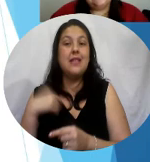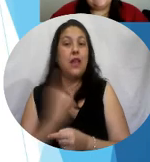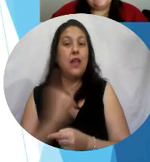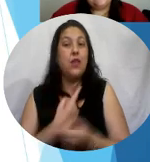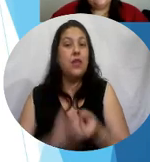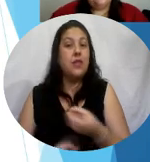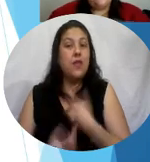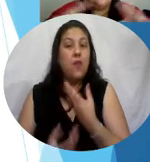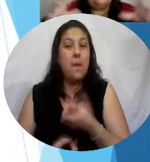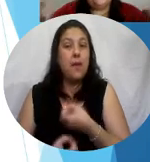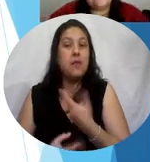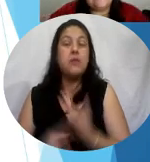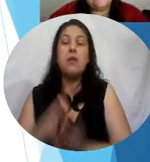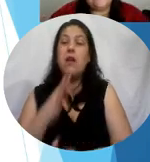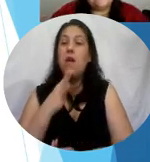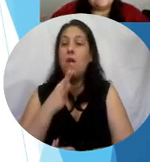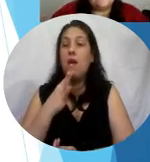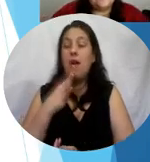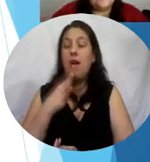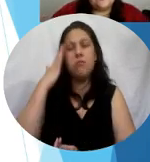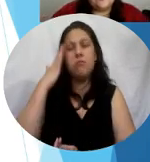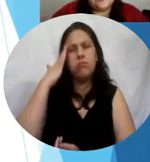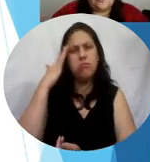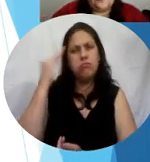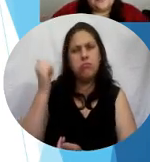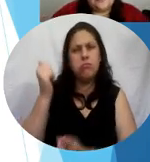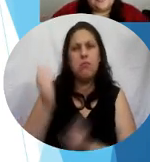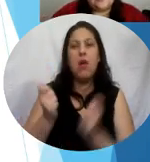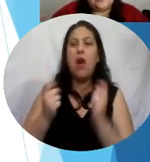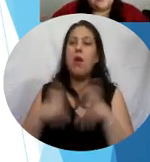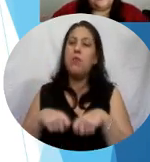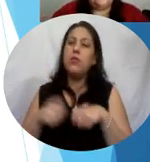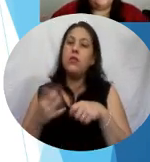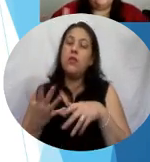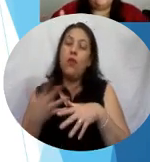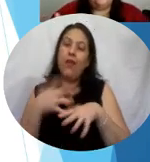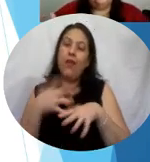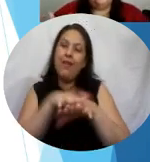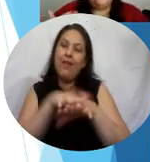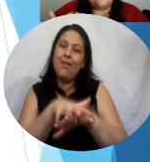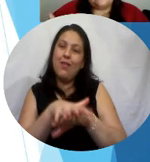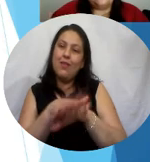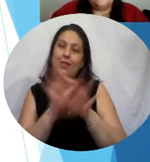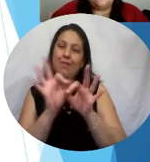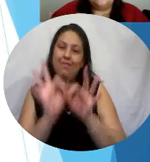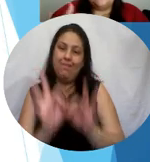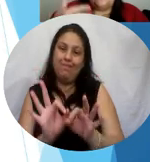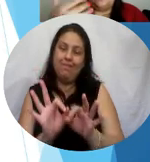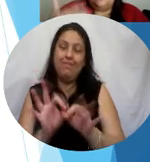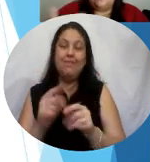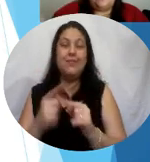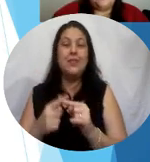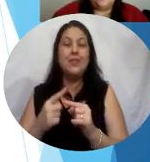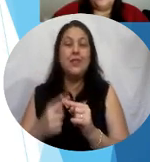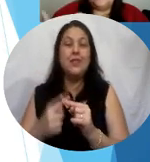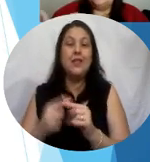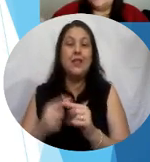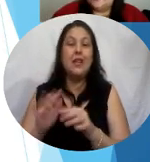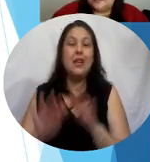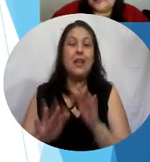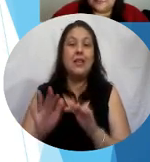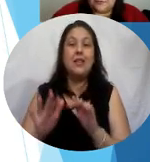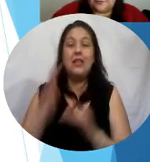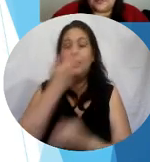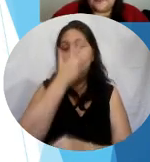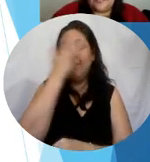verdade, né, de forma plena essas pessoas na nossa comunidade. Então, o outro, às vezes, a outra pessoa, ela